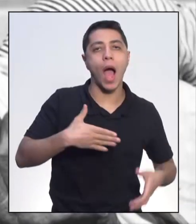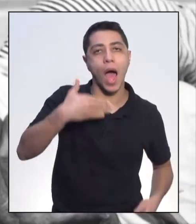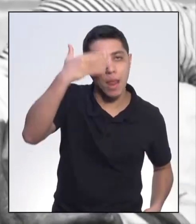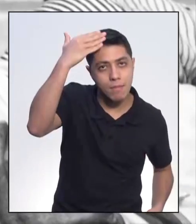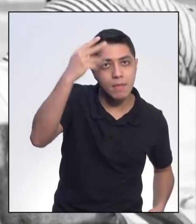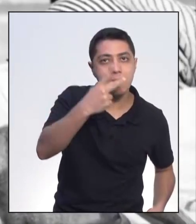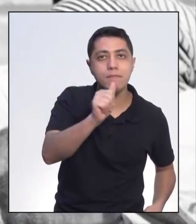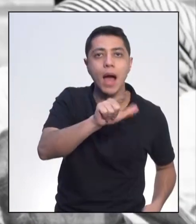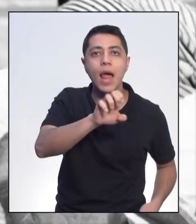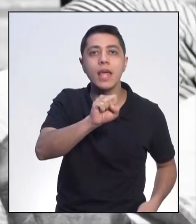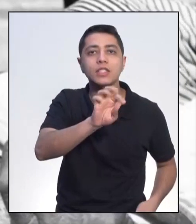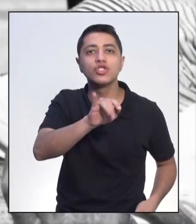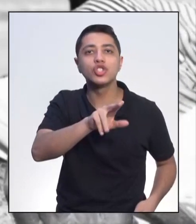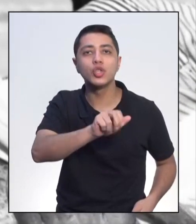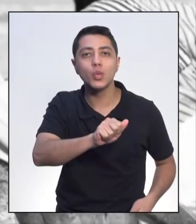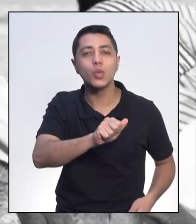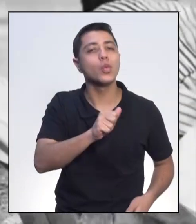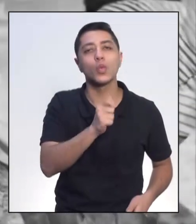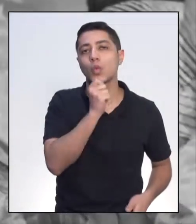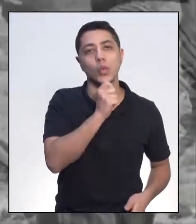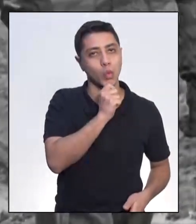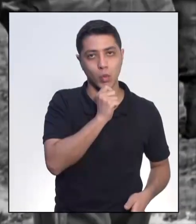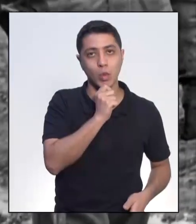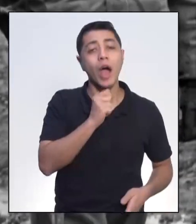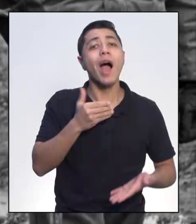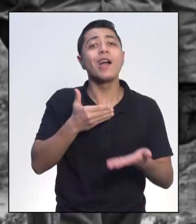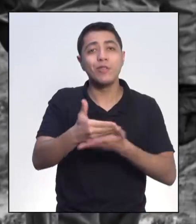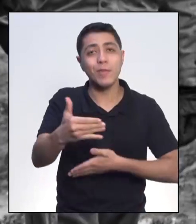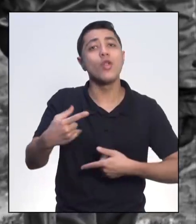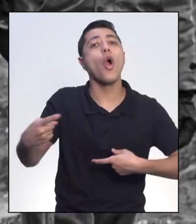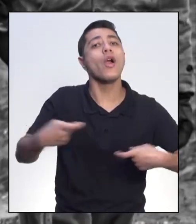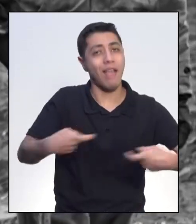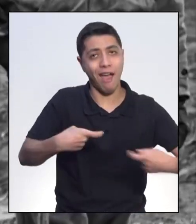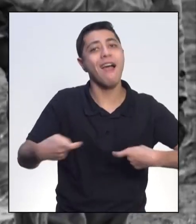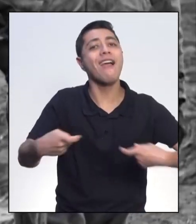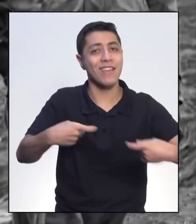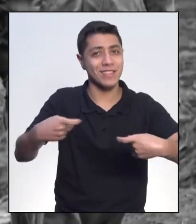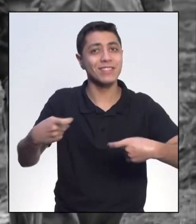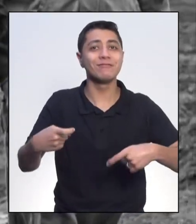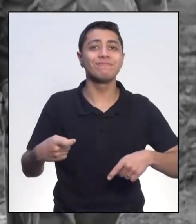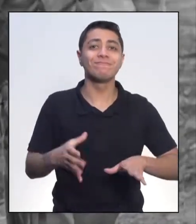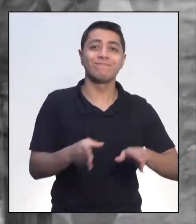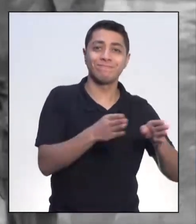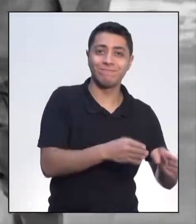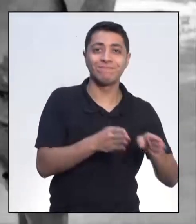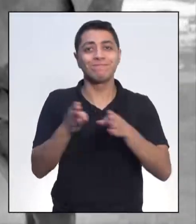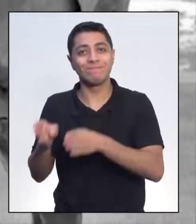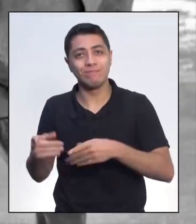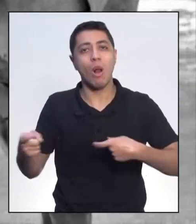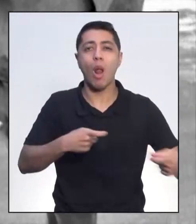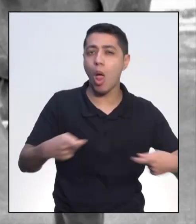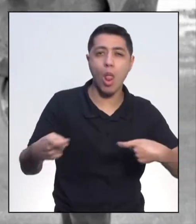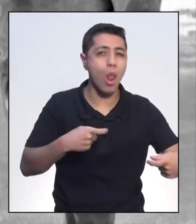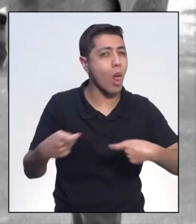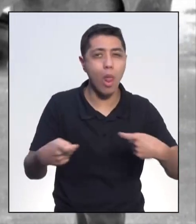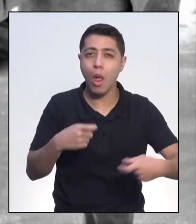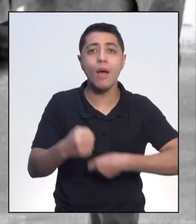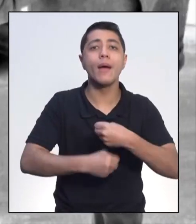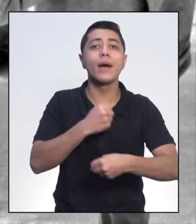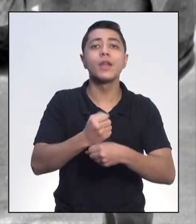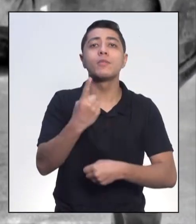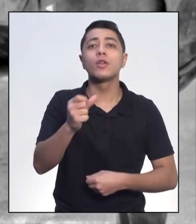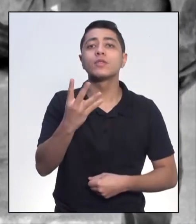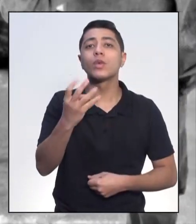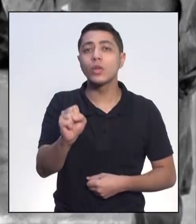resultado da guerra entre Israel e os Estados Árabes vizinhos, em 1948, quase 750 mil palestinos